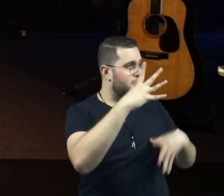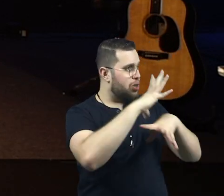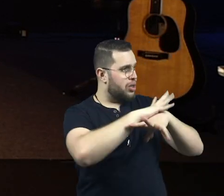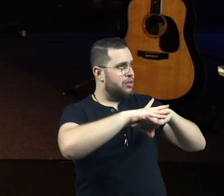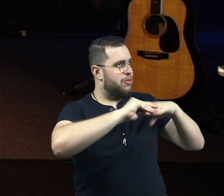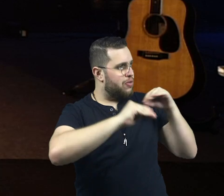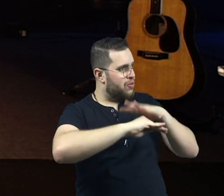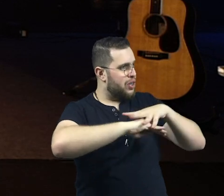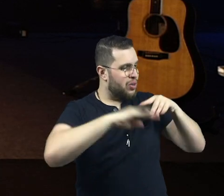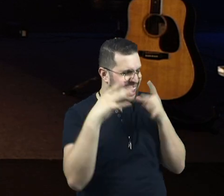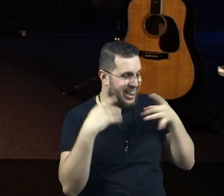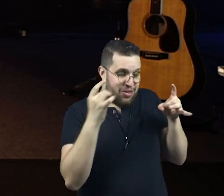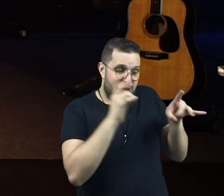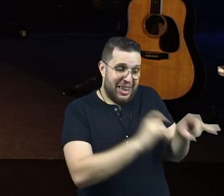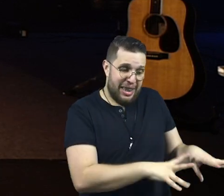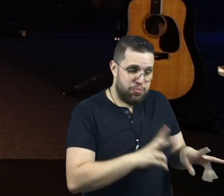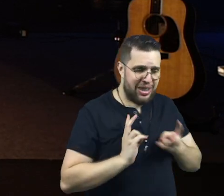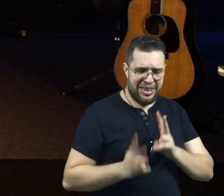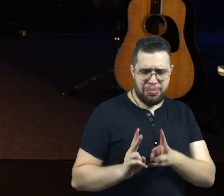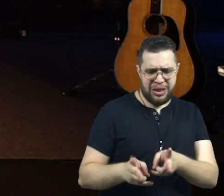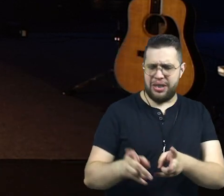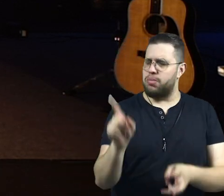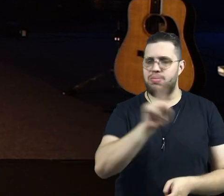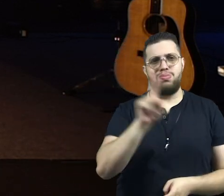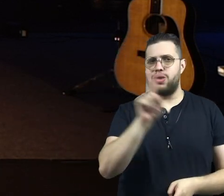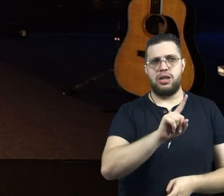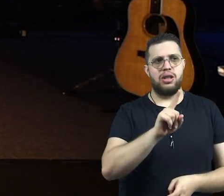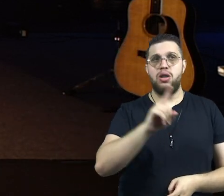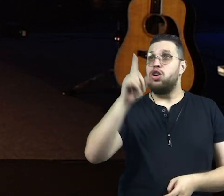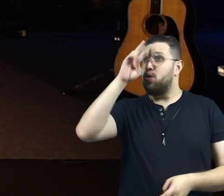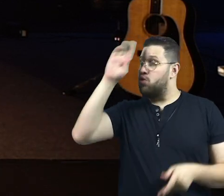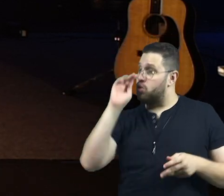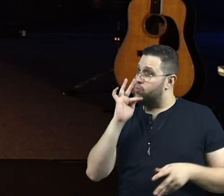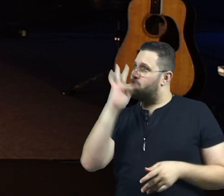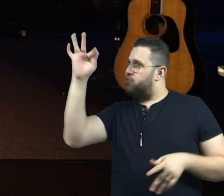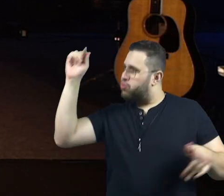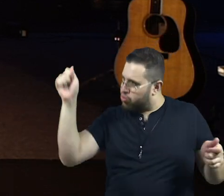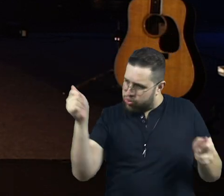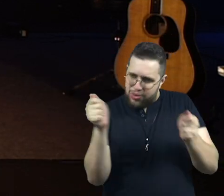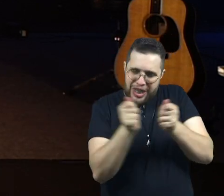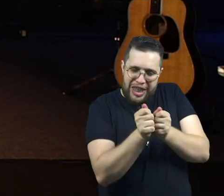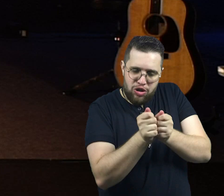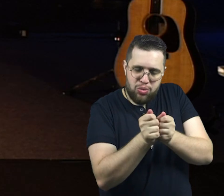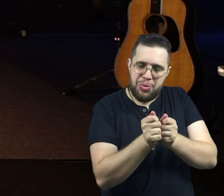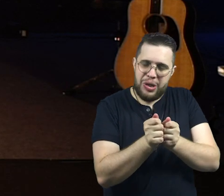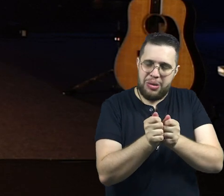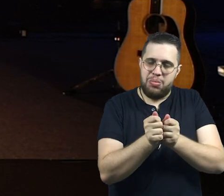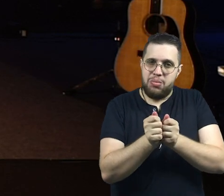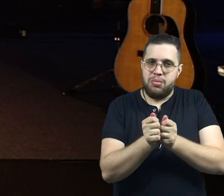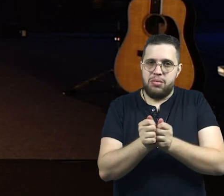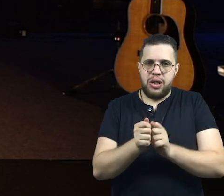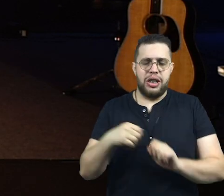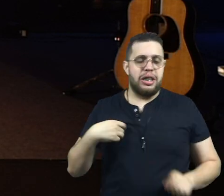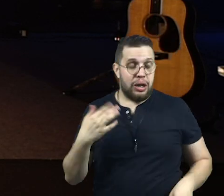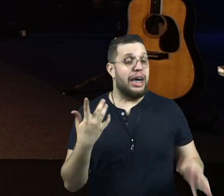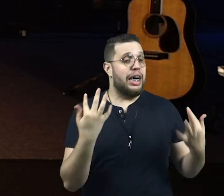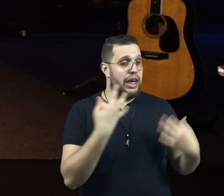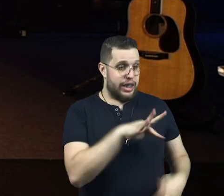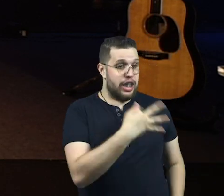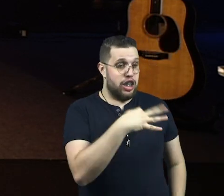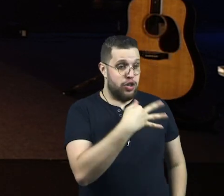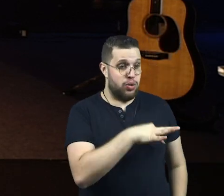o desprezarei para sempre. Aleluia. A dor na nossa vida, ela vem como sendo